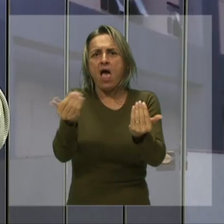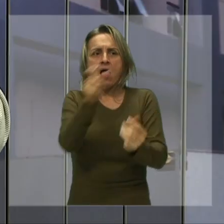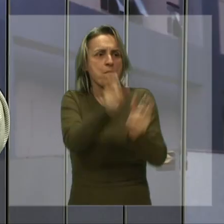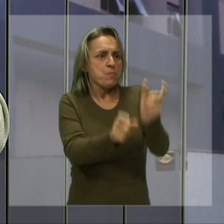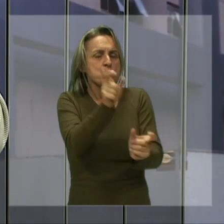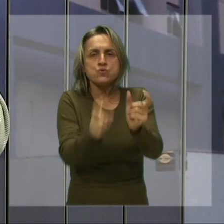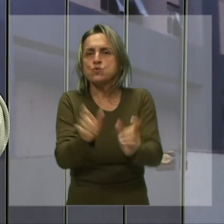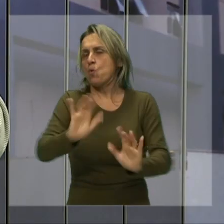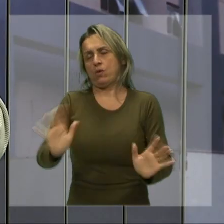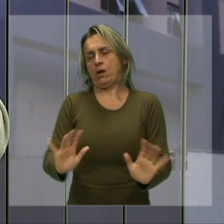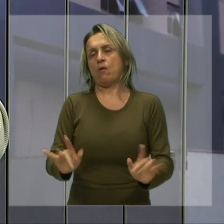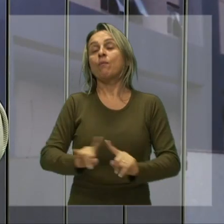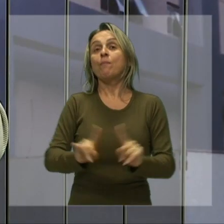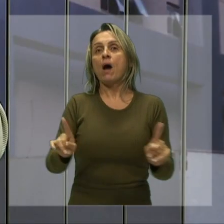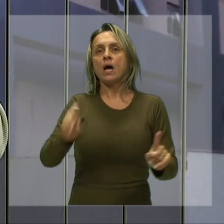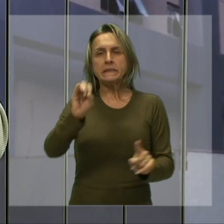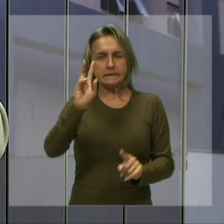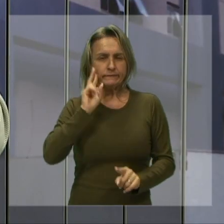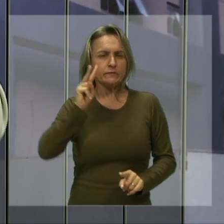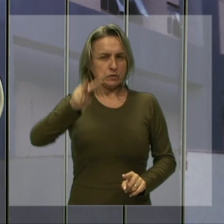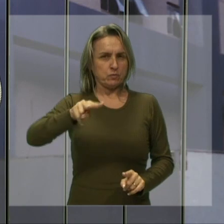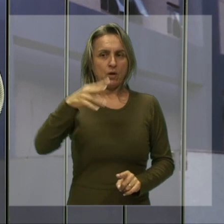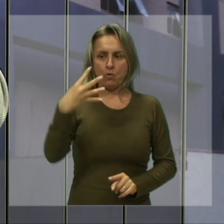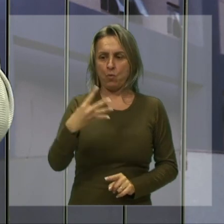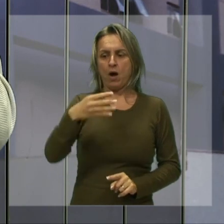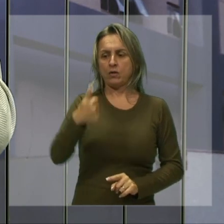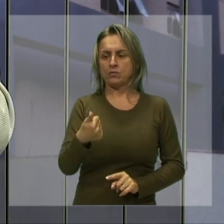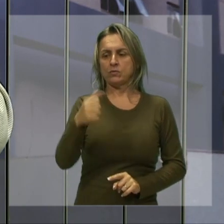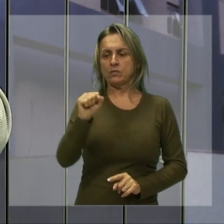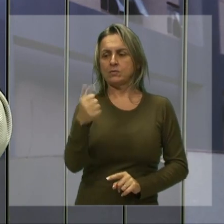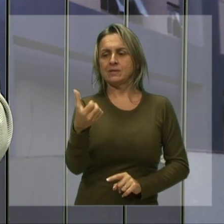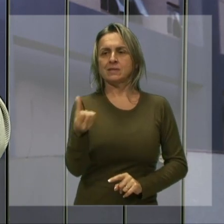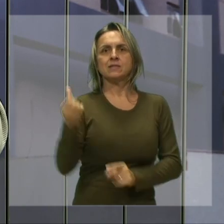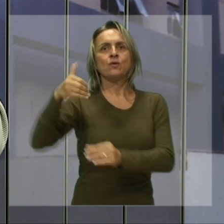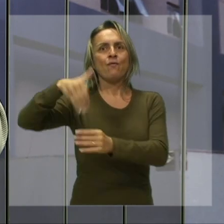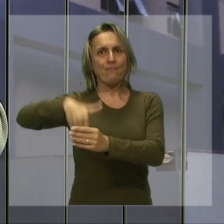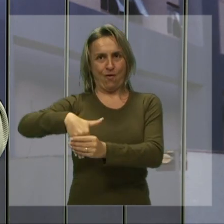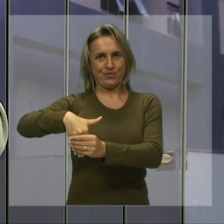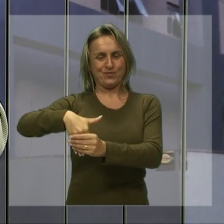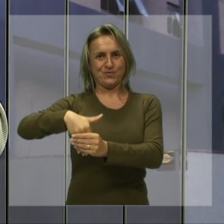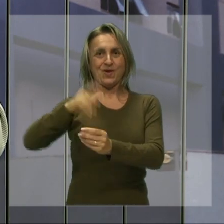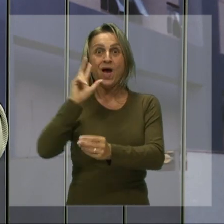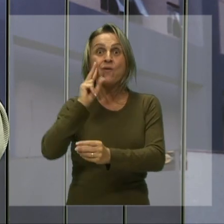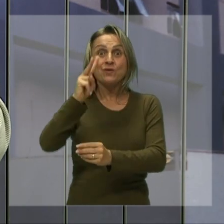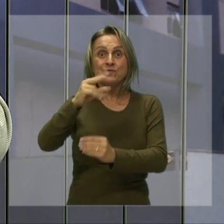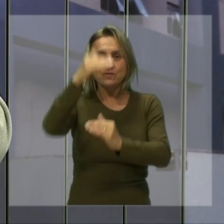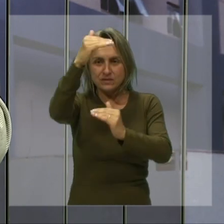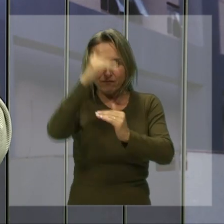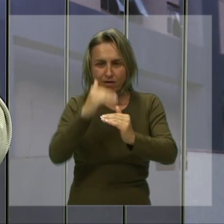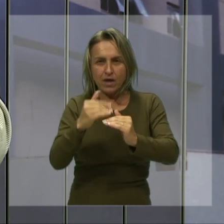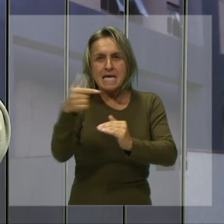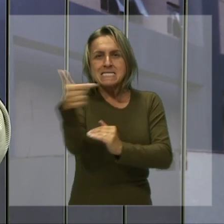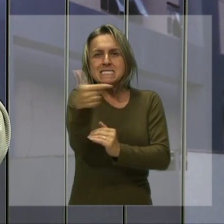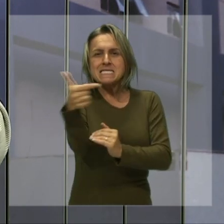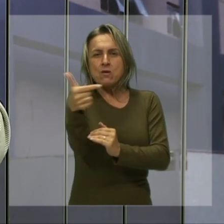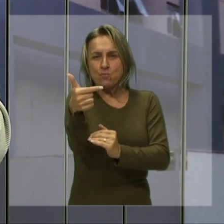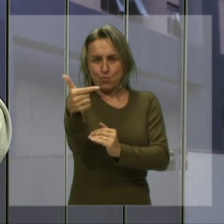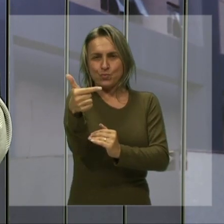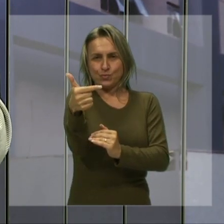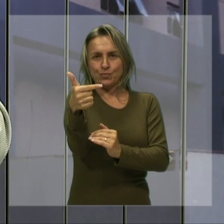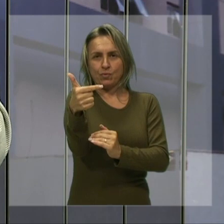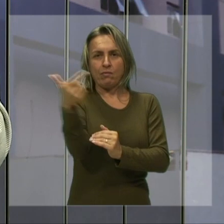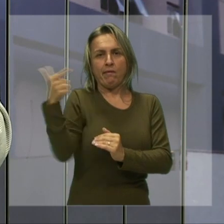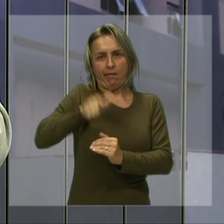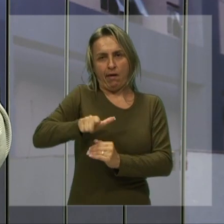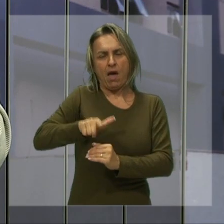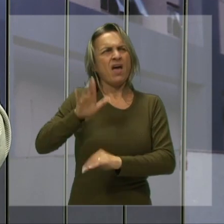olhar 4.186 votos, e quando você olha o segundo colocado na eleição, eram mais de 300 candidatos,